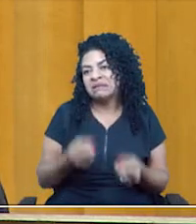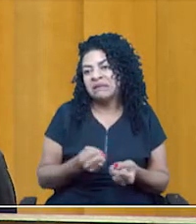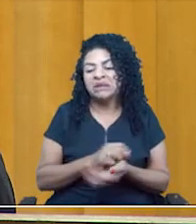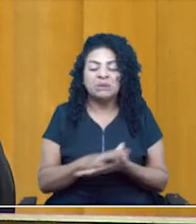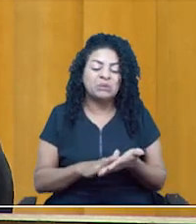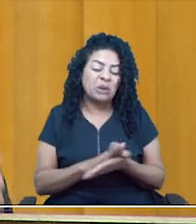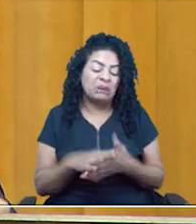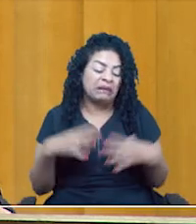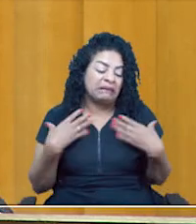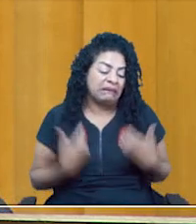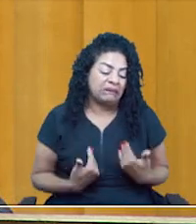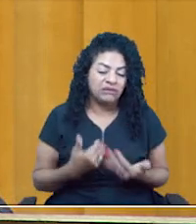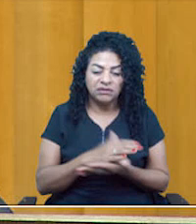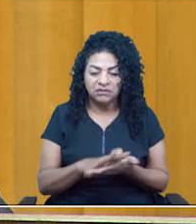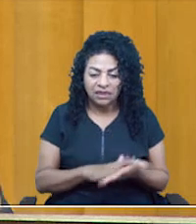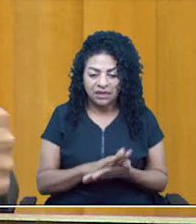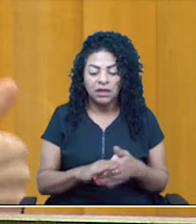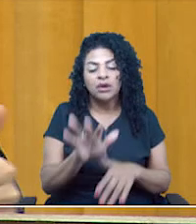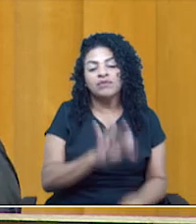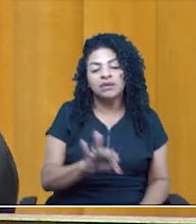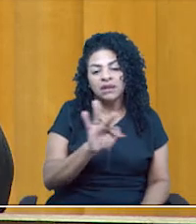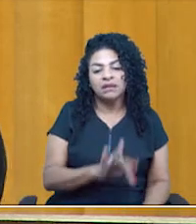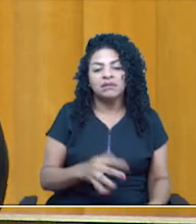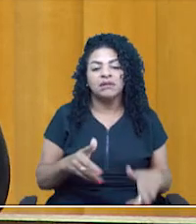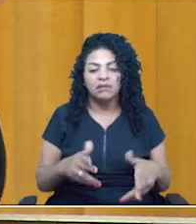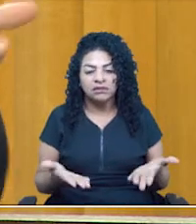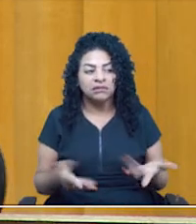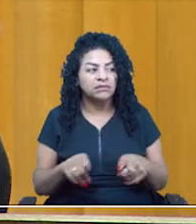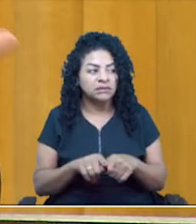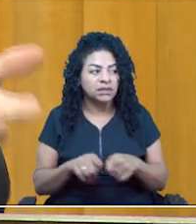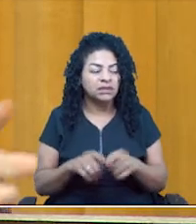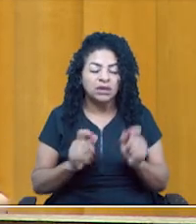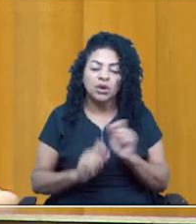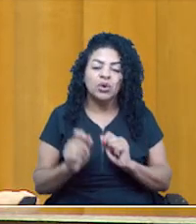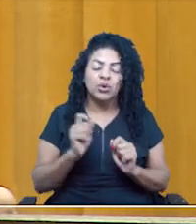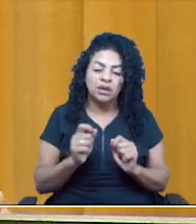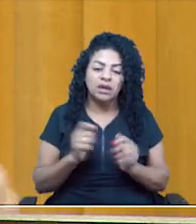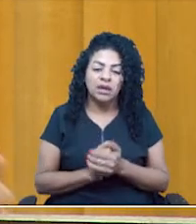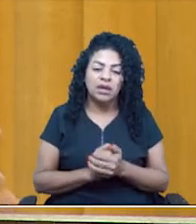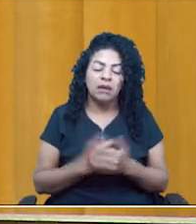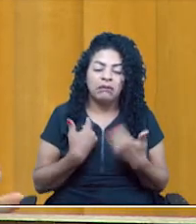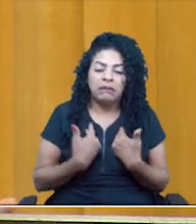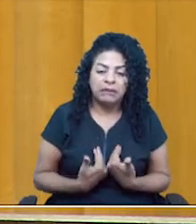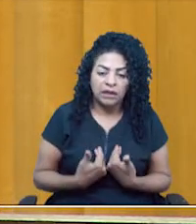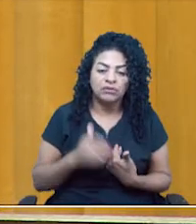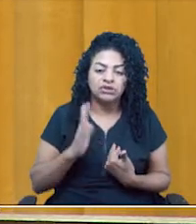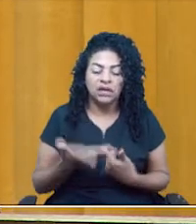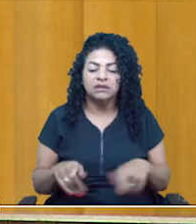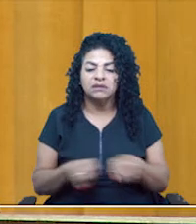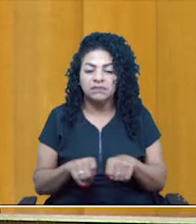segmentos, o federal, trabalho, estadual, o muito sobrecarregado e o razoavelmente sobrecarregado vão estar juntos na